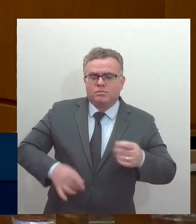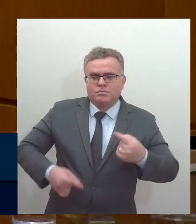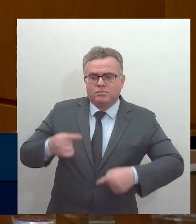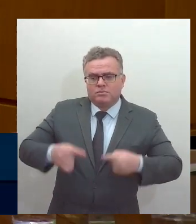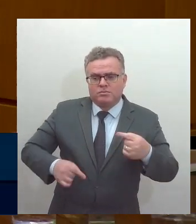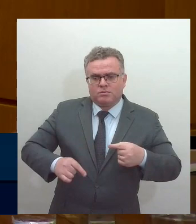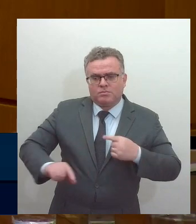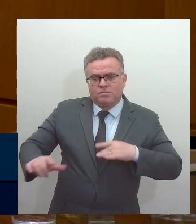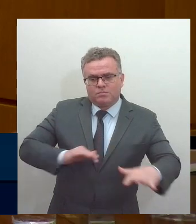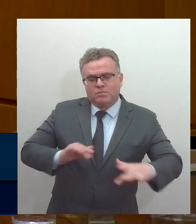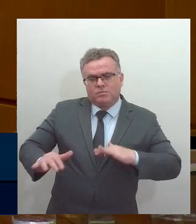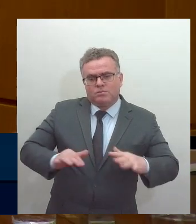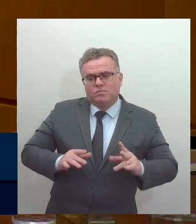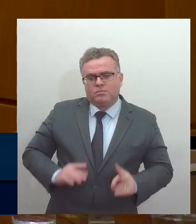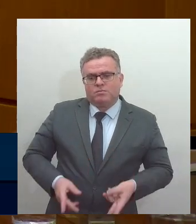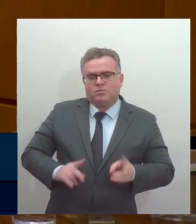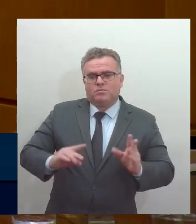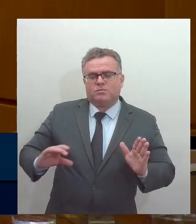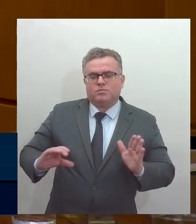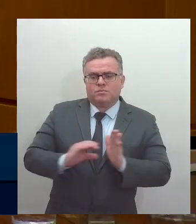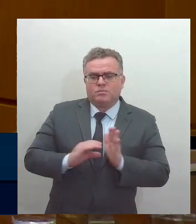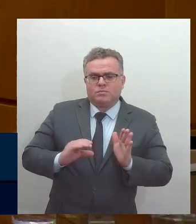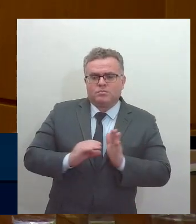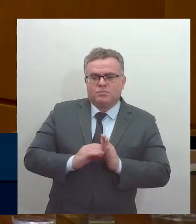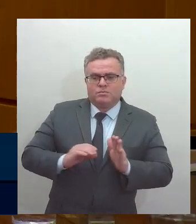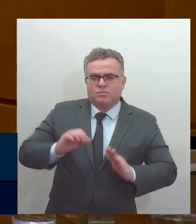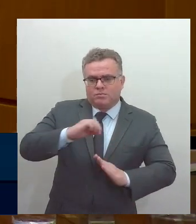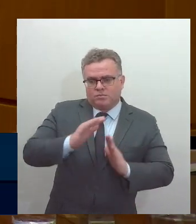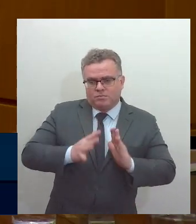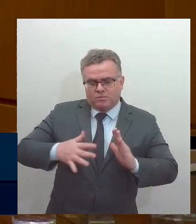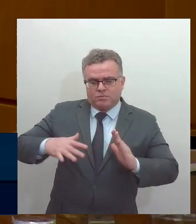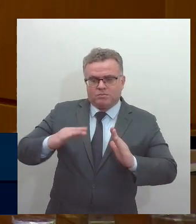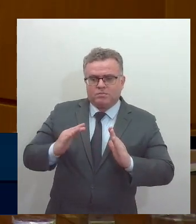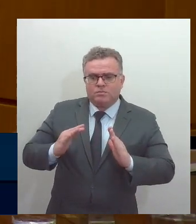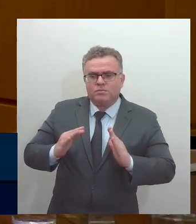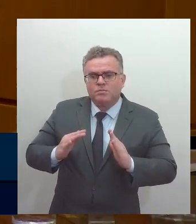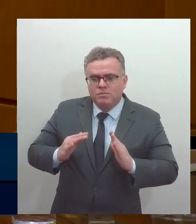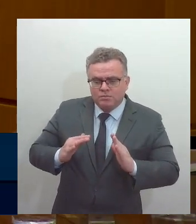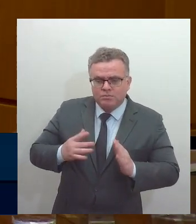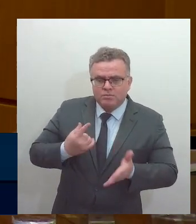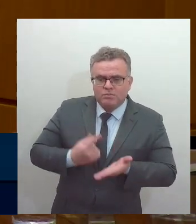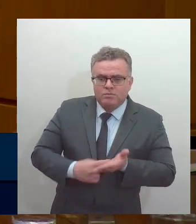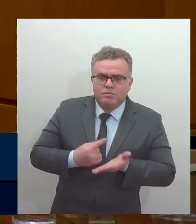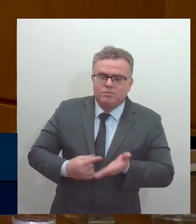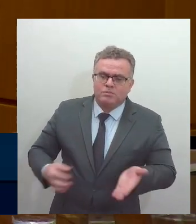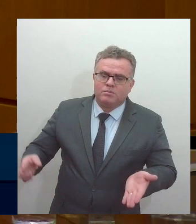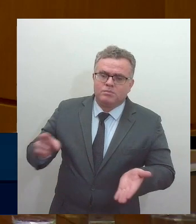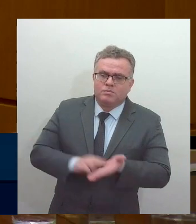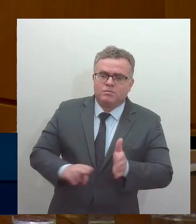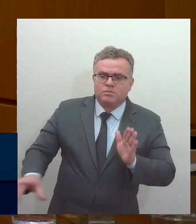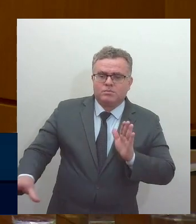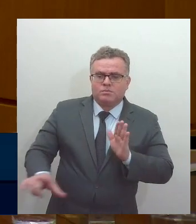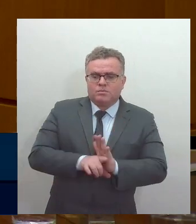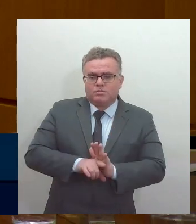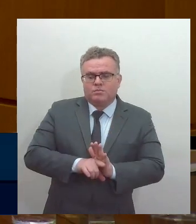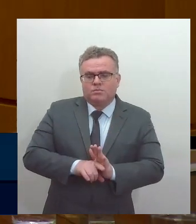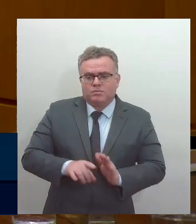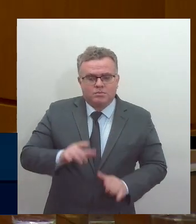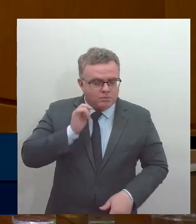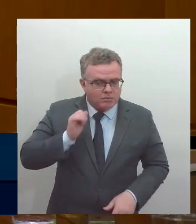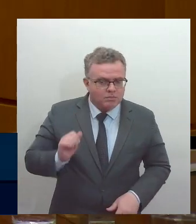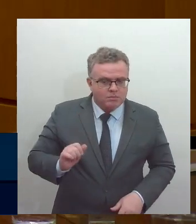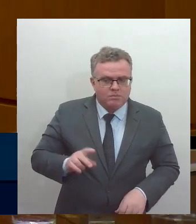de terreiro para efetivação da lei do Abril Verde, né, que é de nossa autoria e que